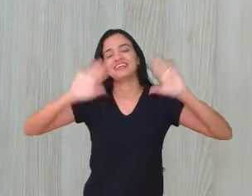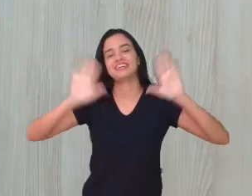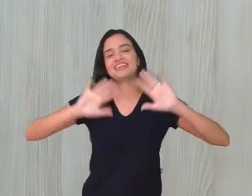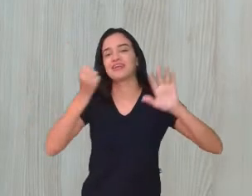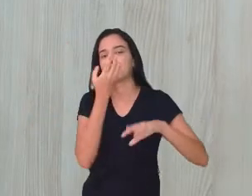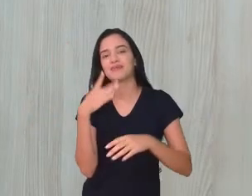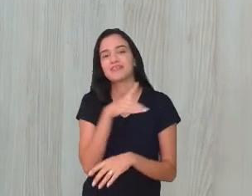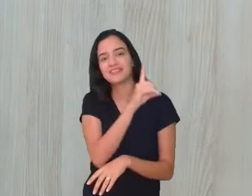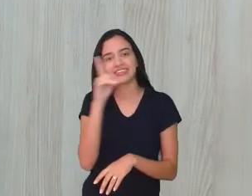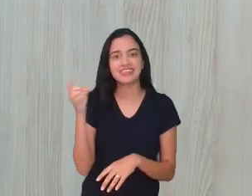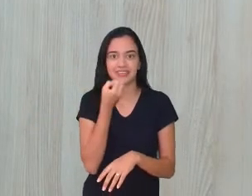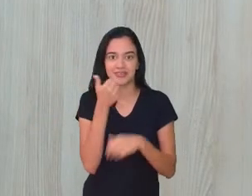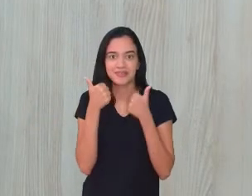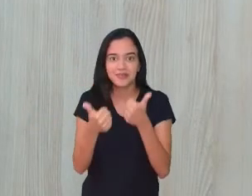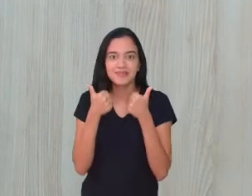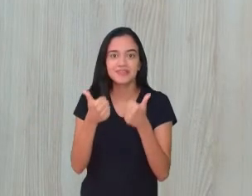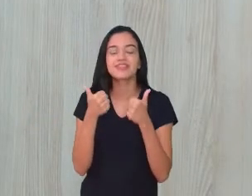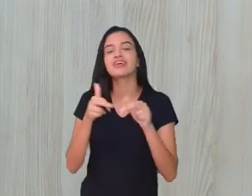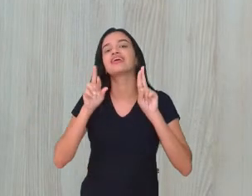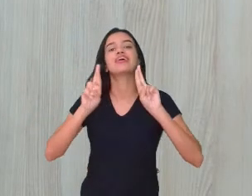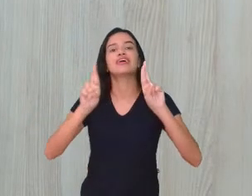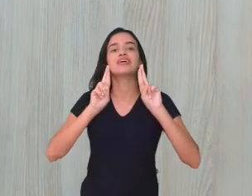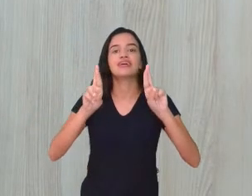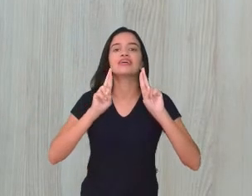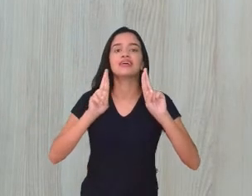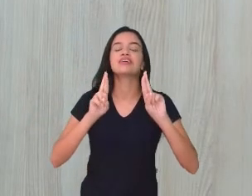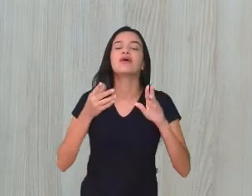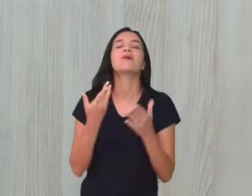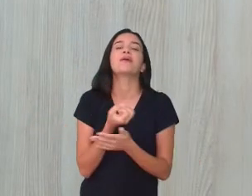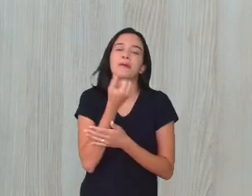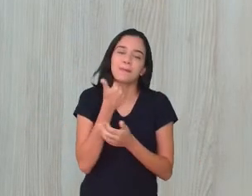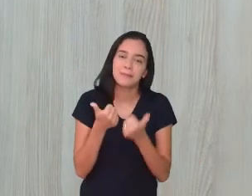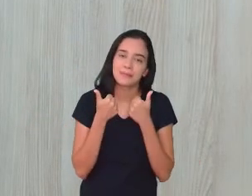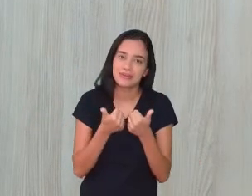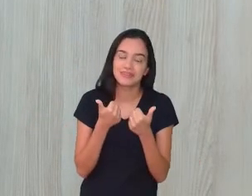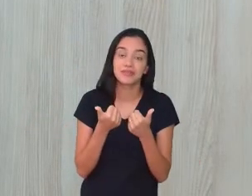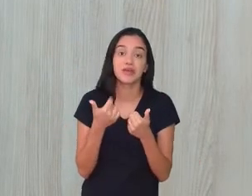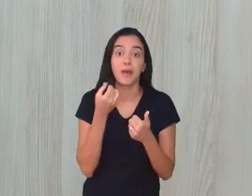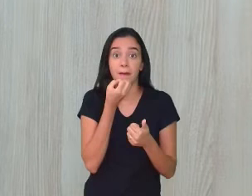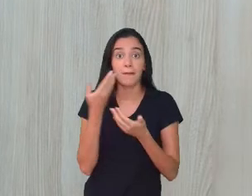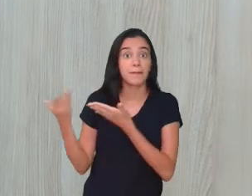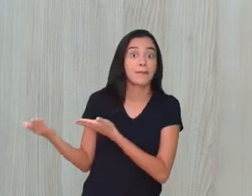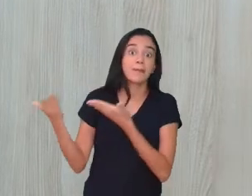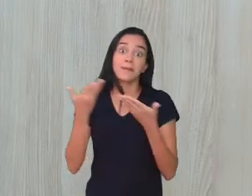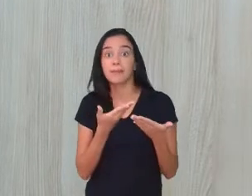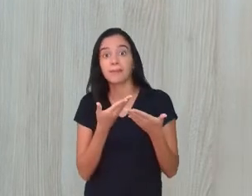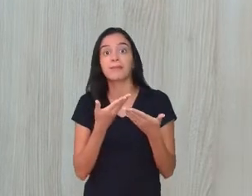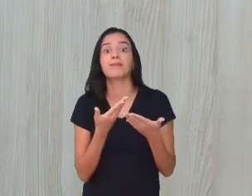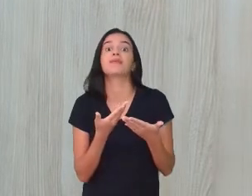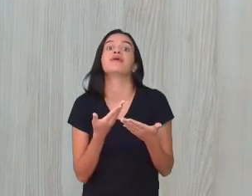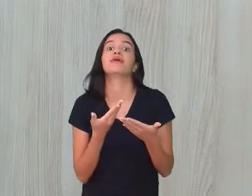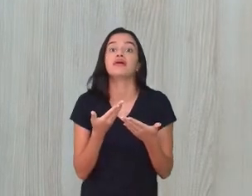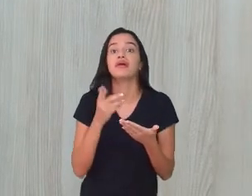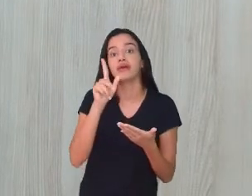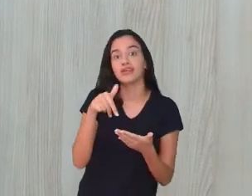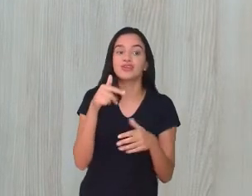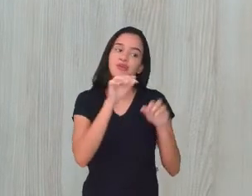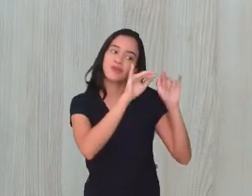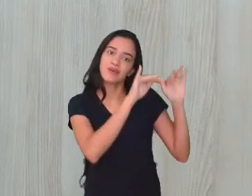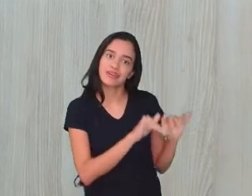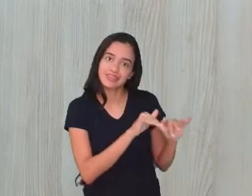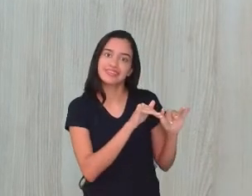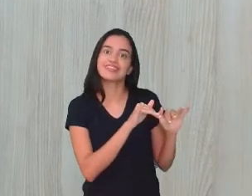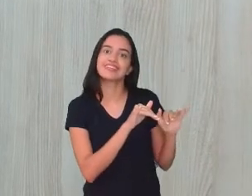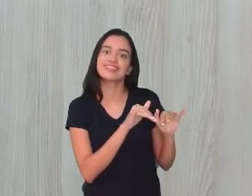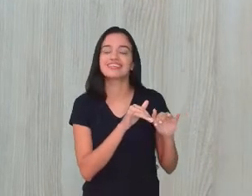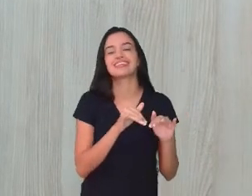Bom dia, tudo bem? Espero que todas e todos estejam bem. Sejam muito bem-vindos à nossa aula e estou aqui com vocês